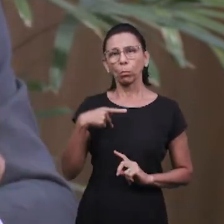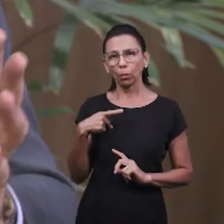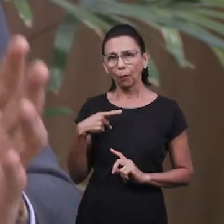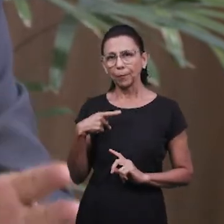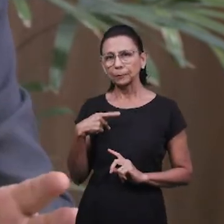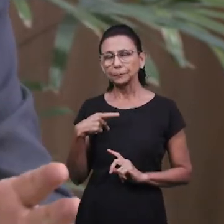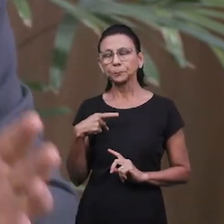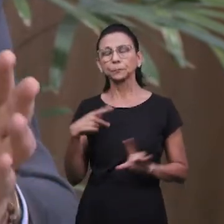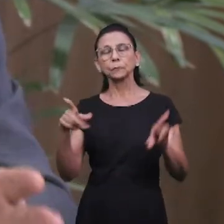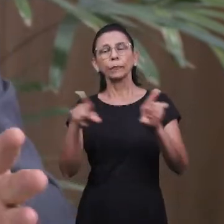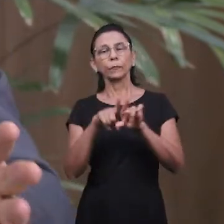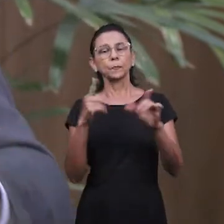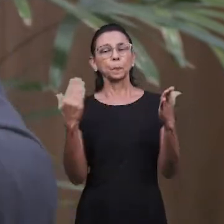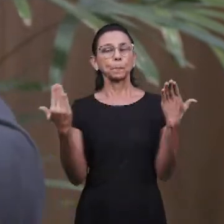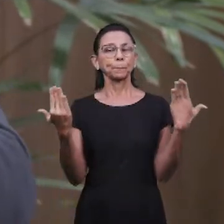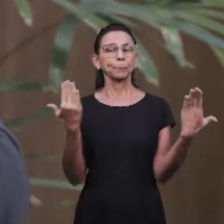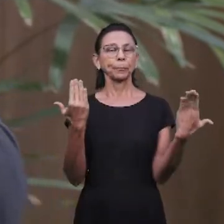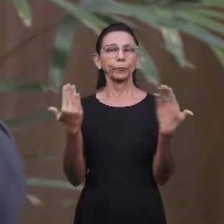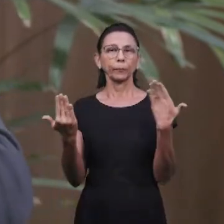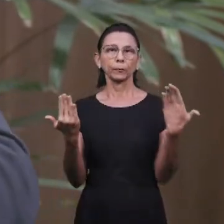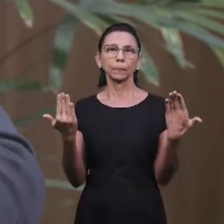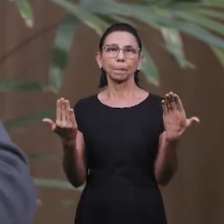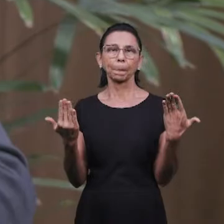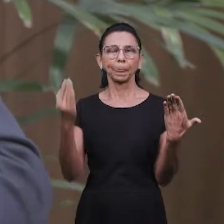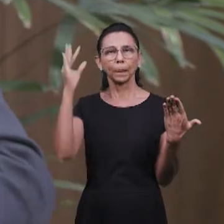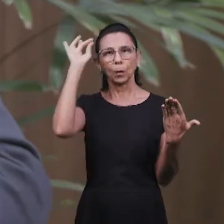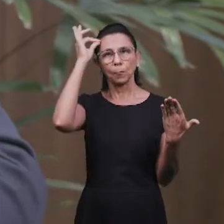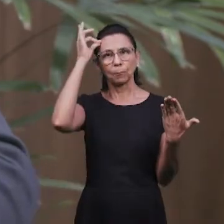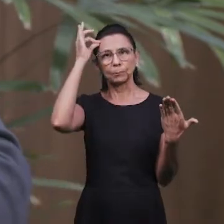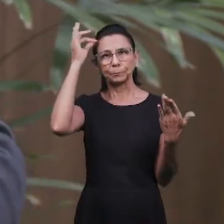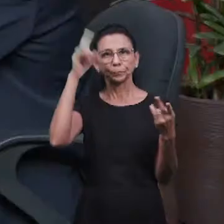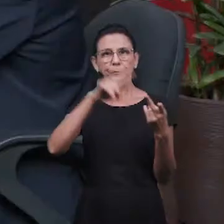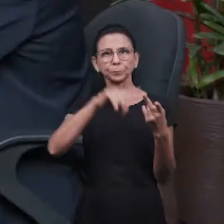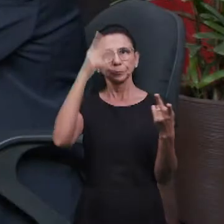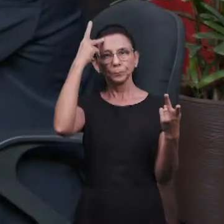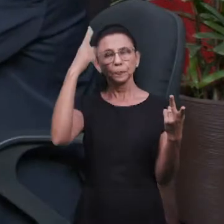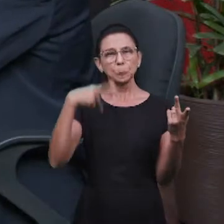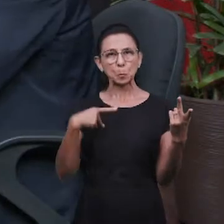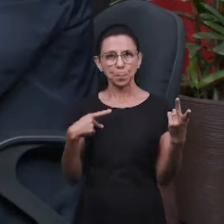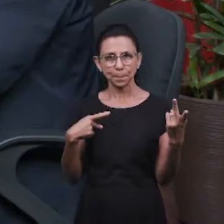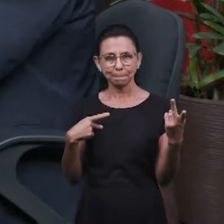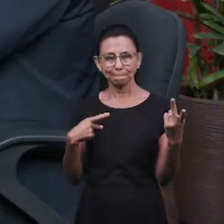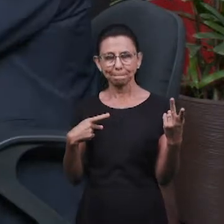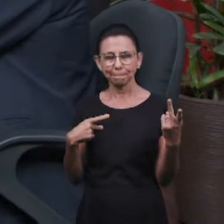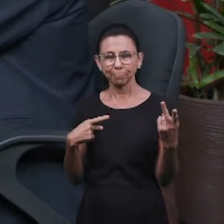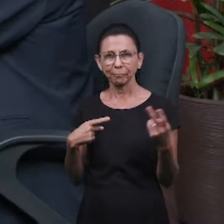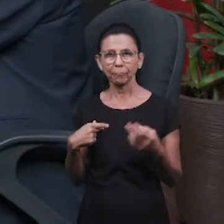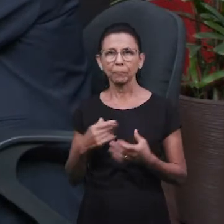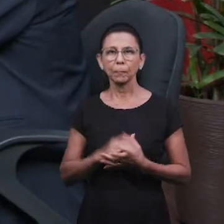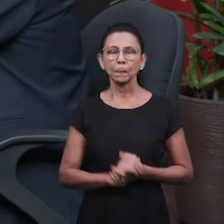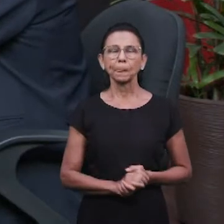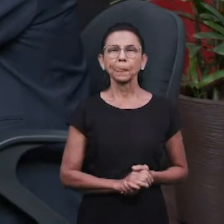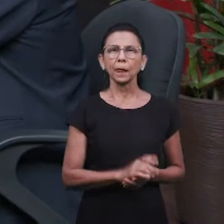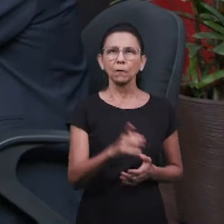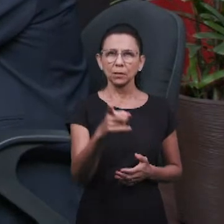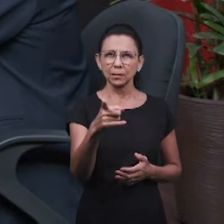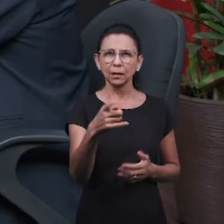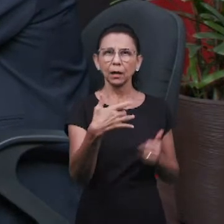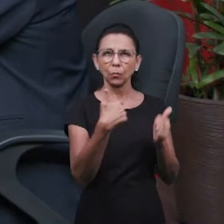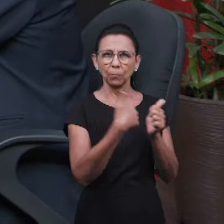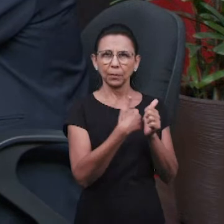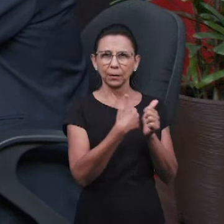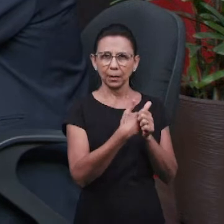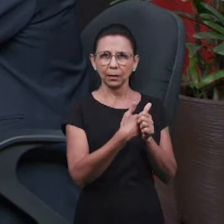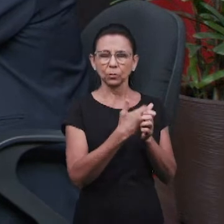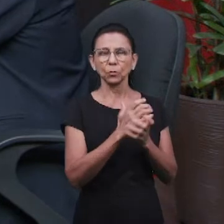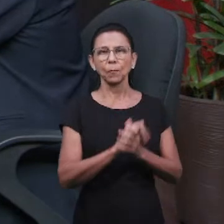um paralelo do aspecto espiritual. Você tem acompanhado esse programa e tem assistido e